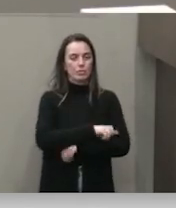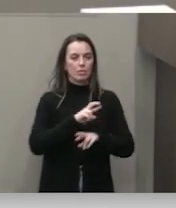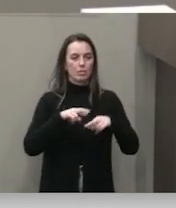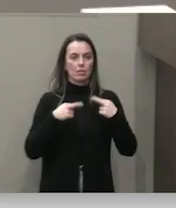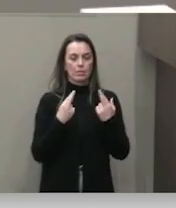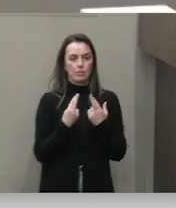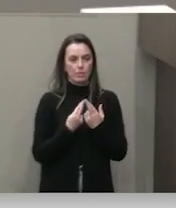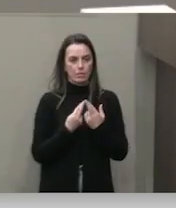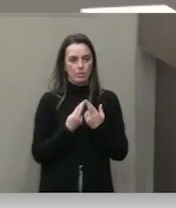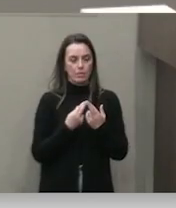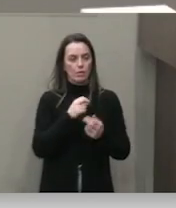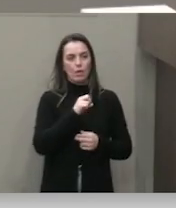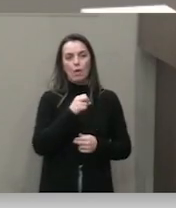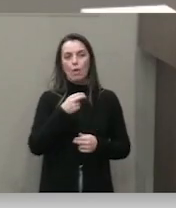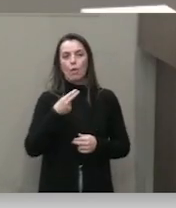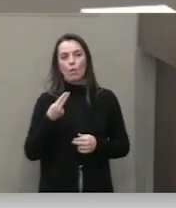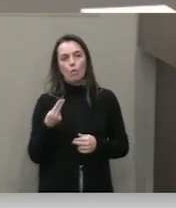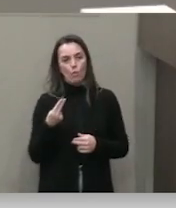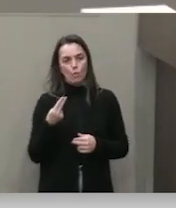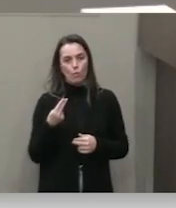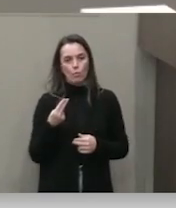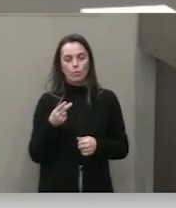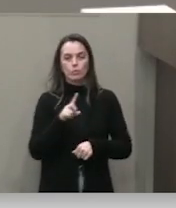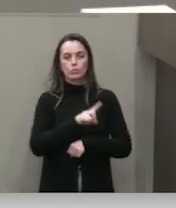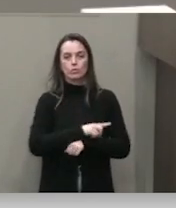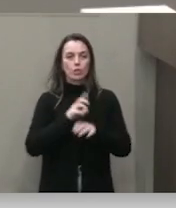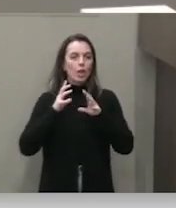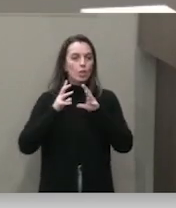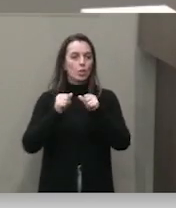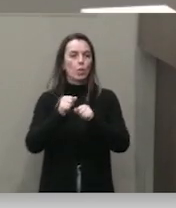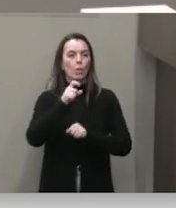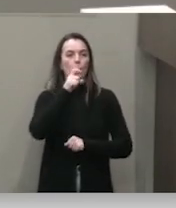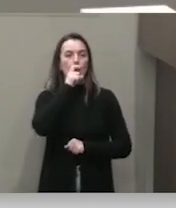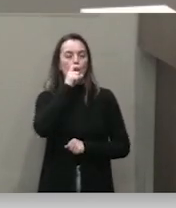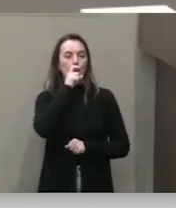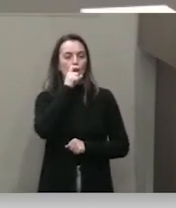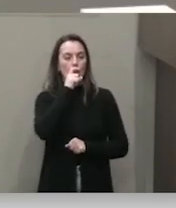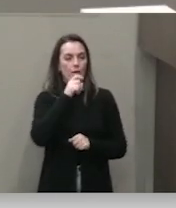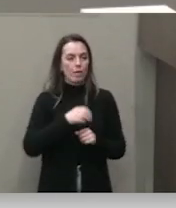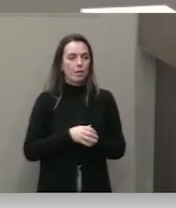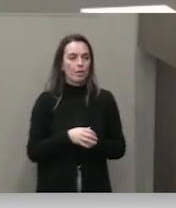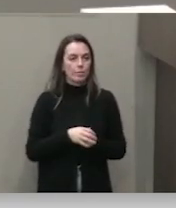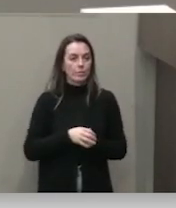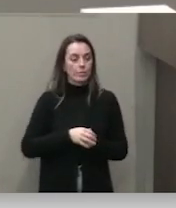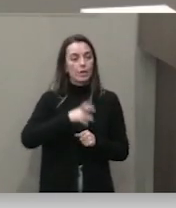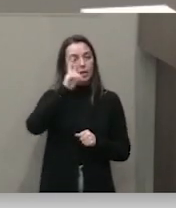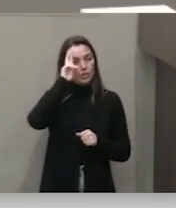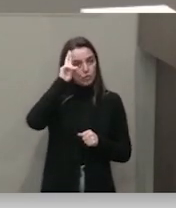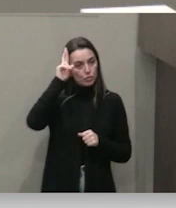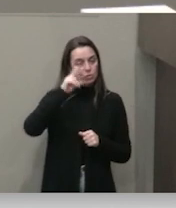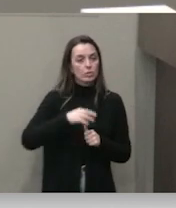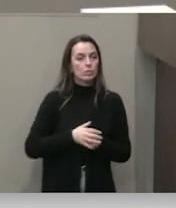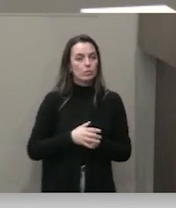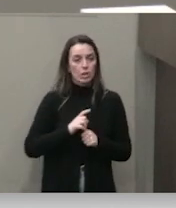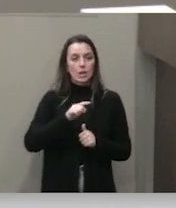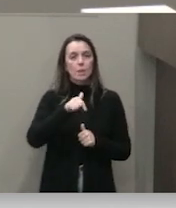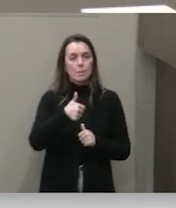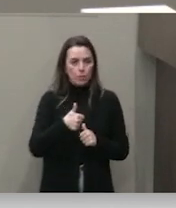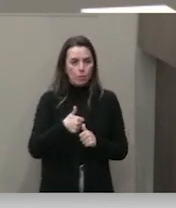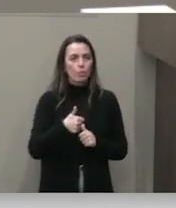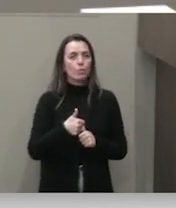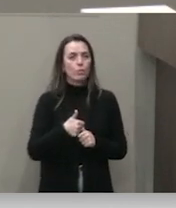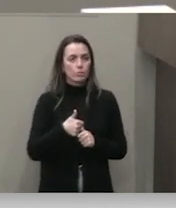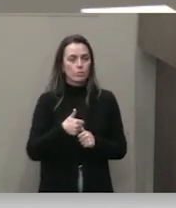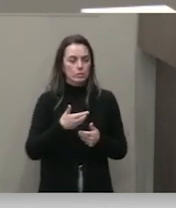dia que estavam todos os pais lá, e a diretora, de maneira flexível, me recebia depois para a gente tratar